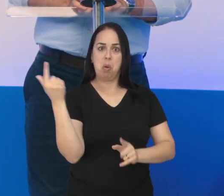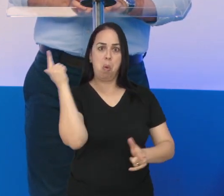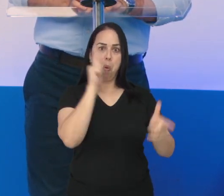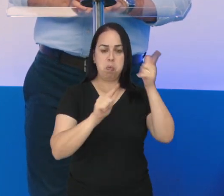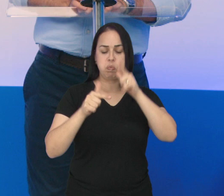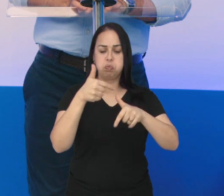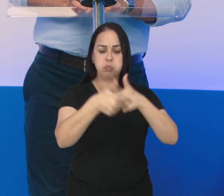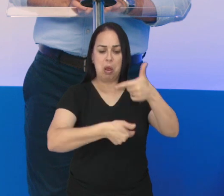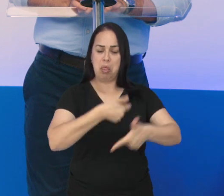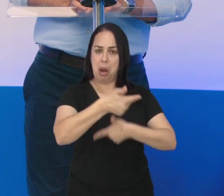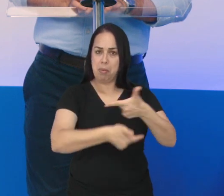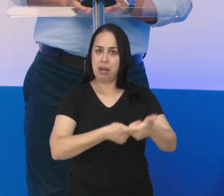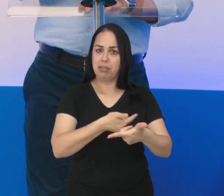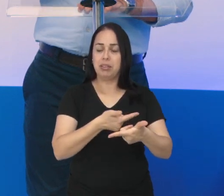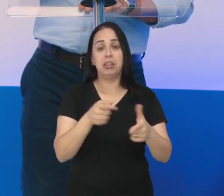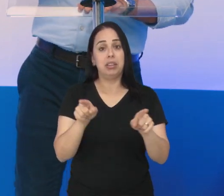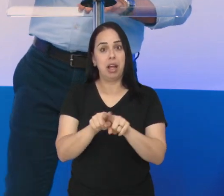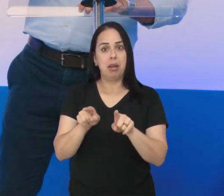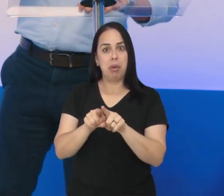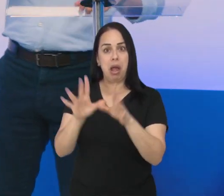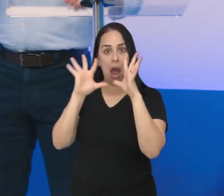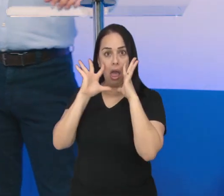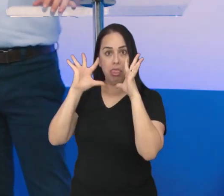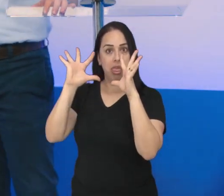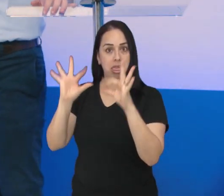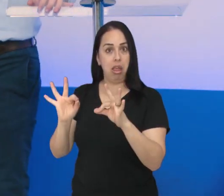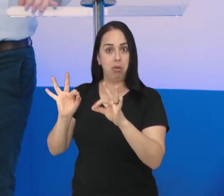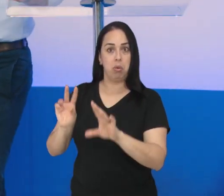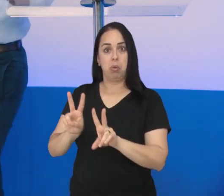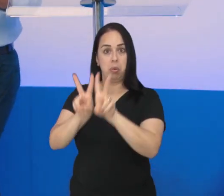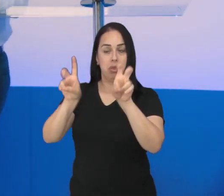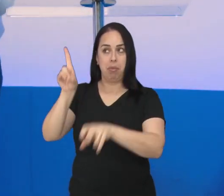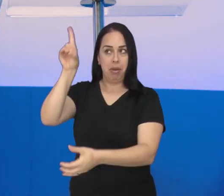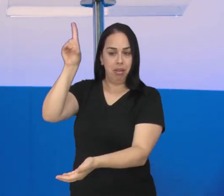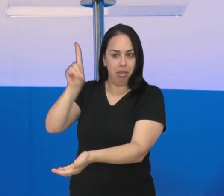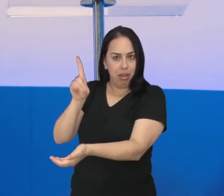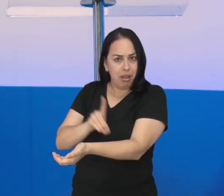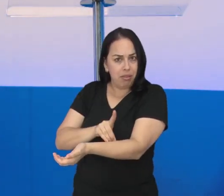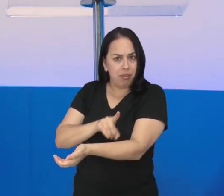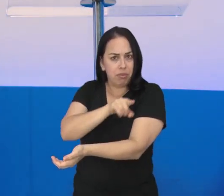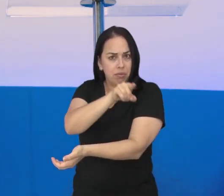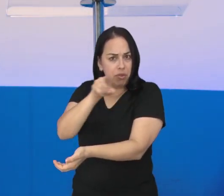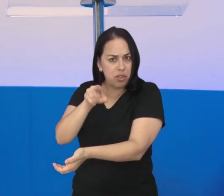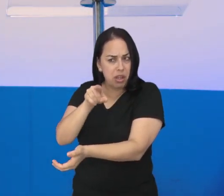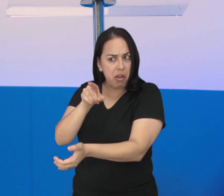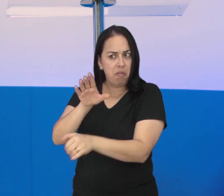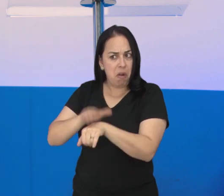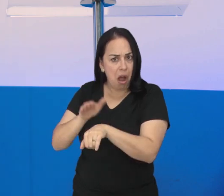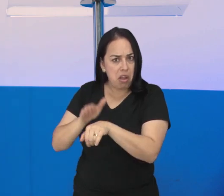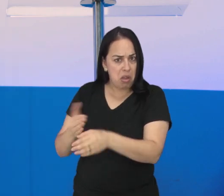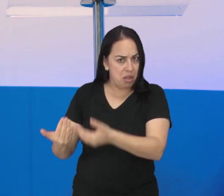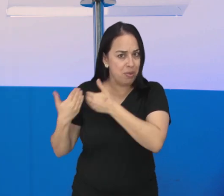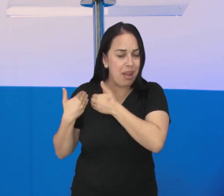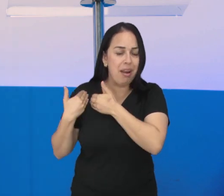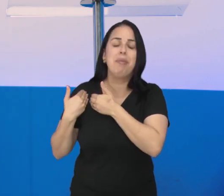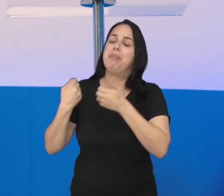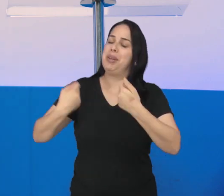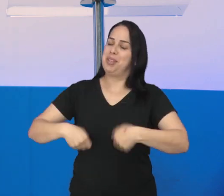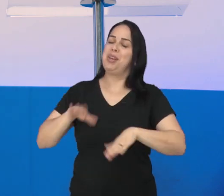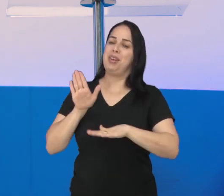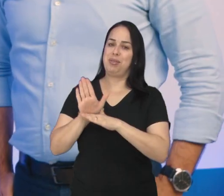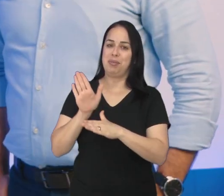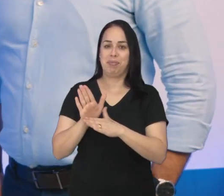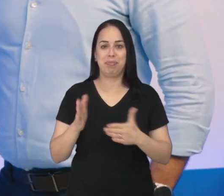de postos de trabalho e também temos um alerta sobre a dengue. Você está fazendo a sua parte? Tem que ajudar,